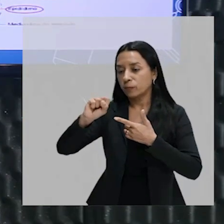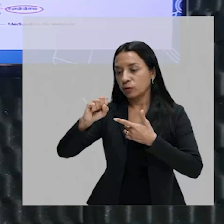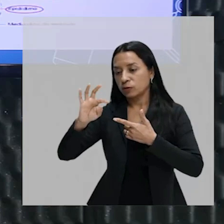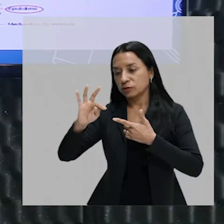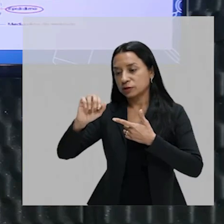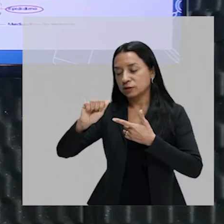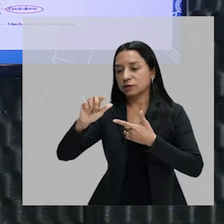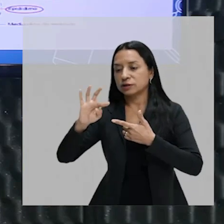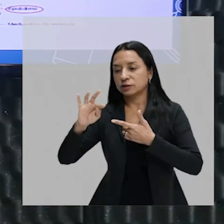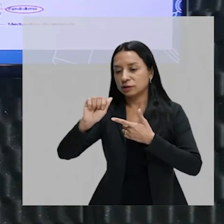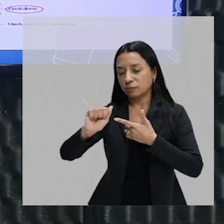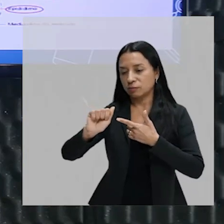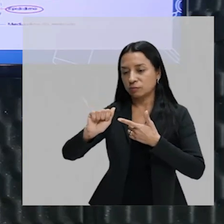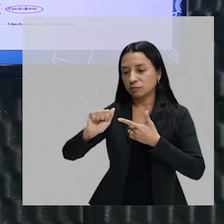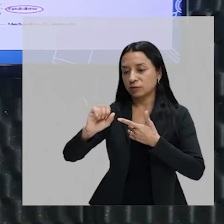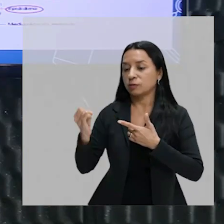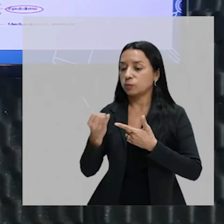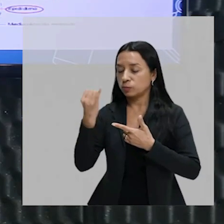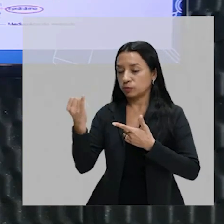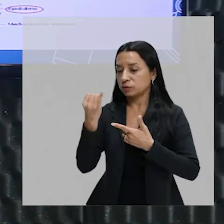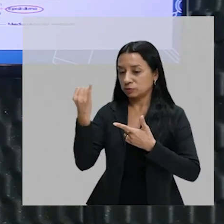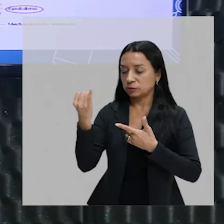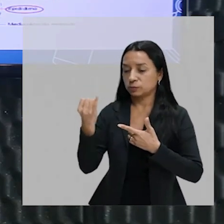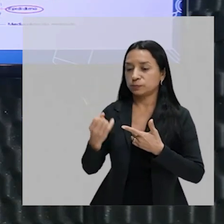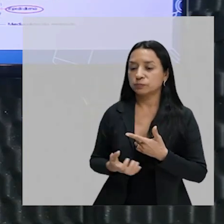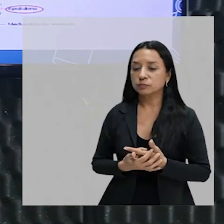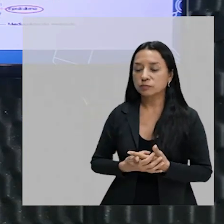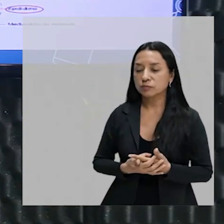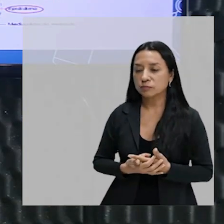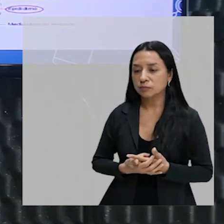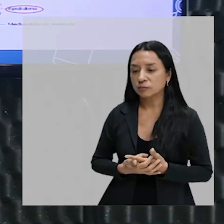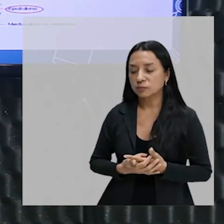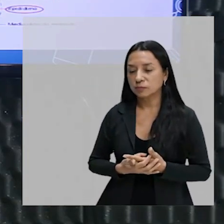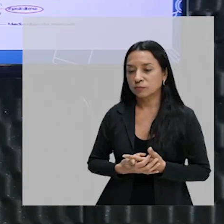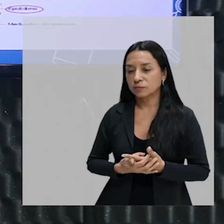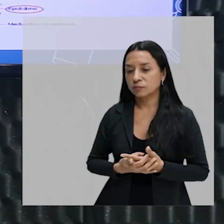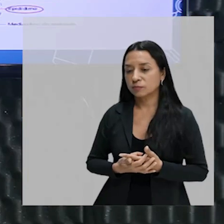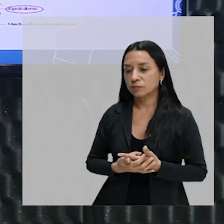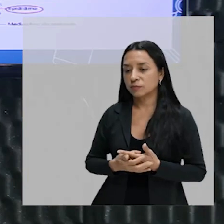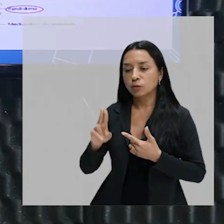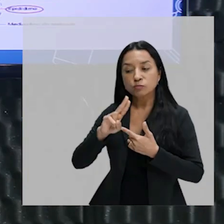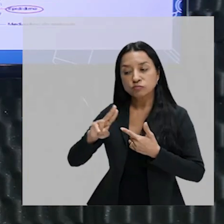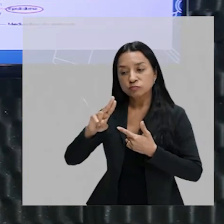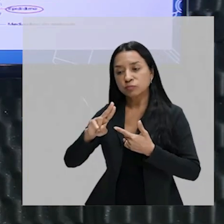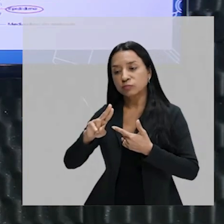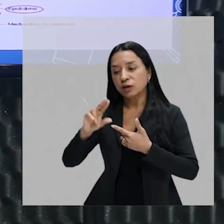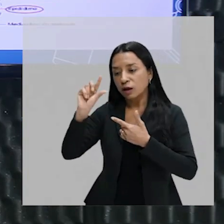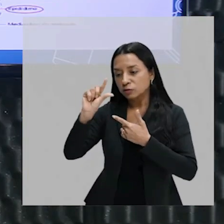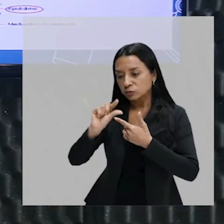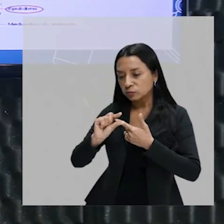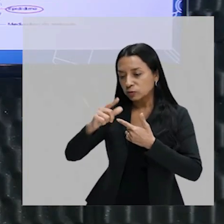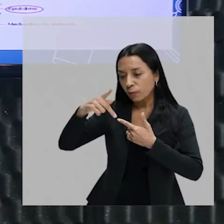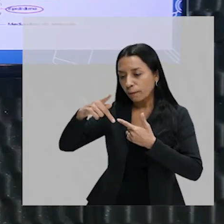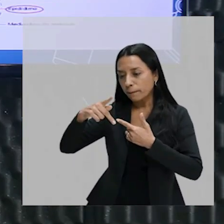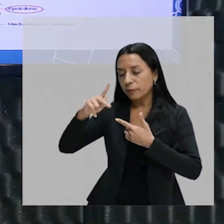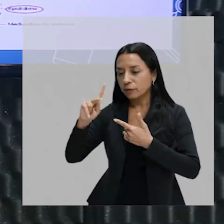uma glândula importante que produz um líquido prostático esse líquido serve para neutralizar o pH vaginal e